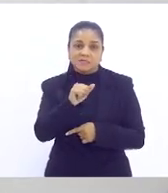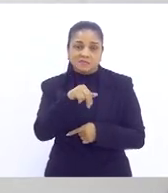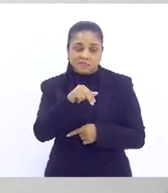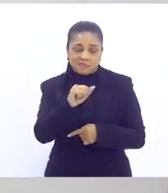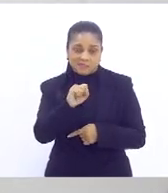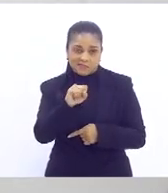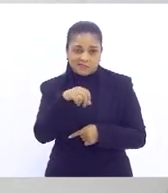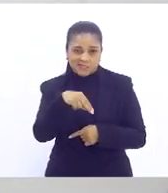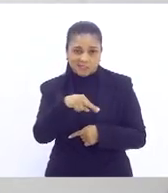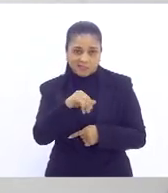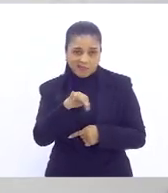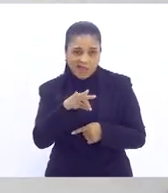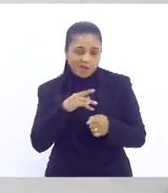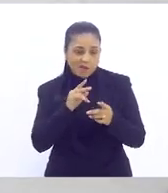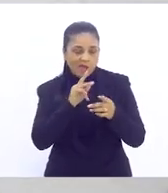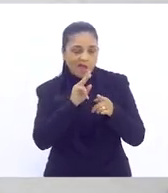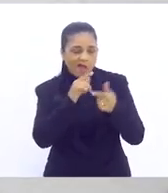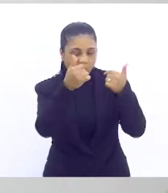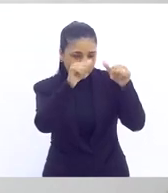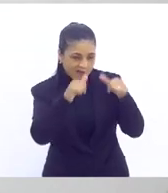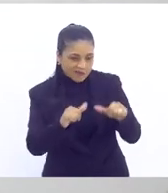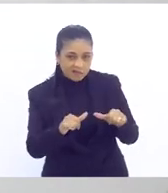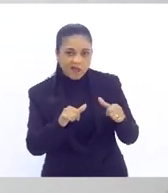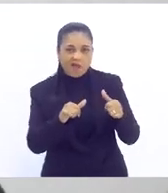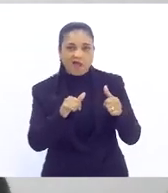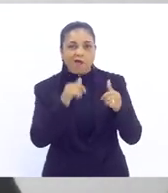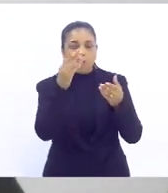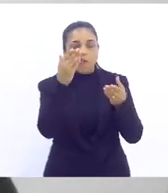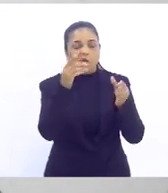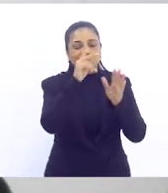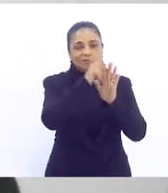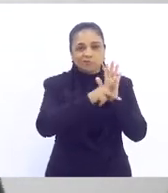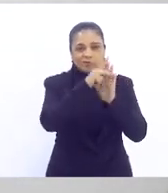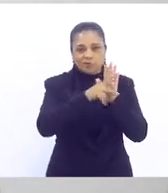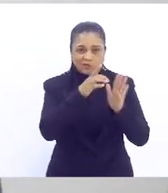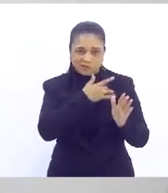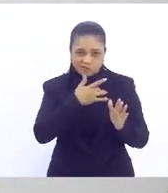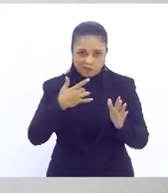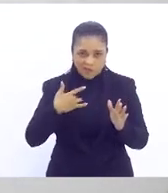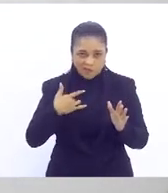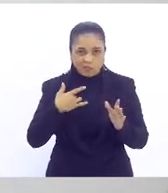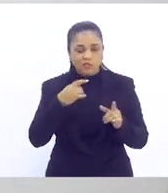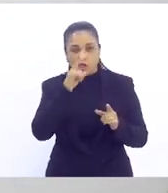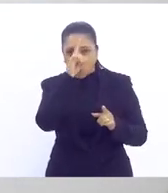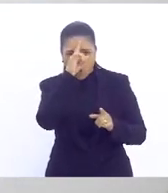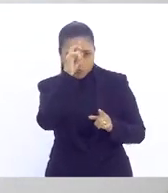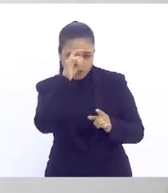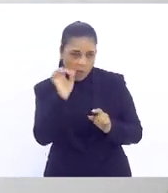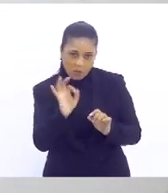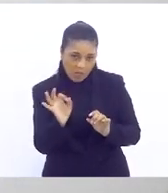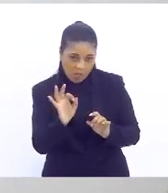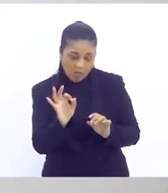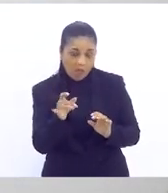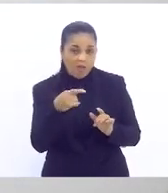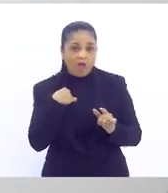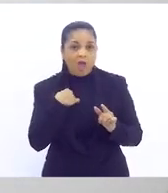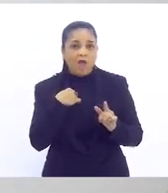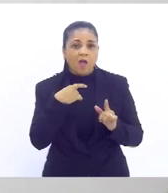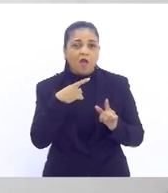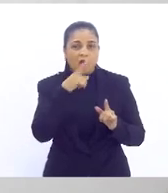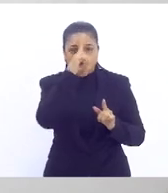de saúde que as pessoas pensam que a gente vê os hospitais próprios não é a gente ver além dos hospitais próprios seria